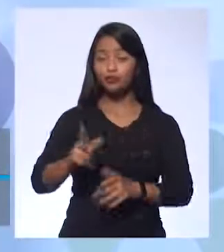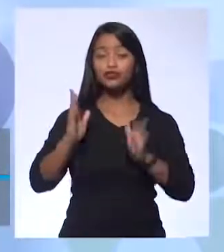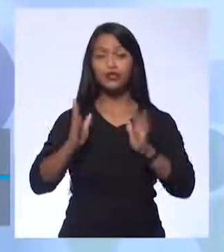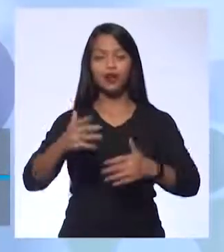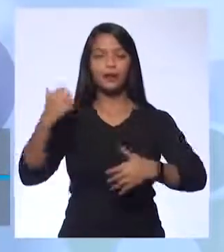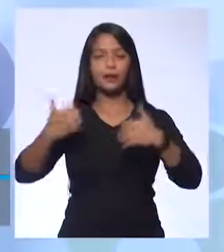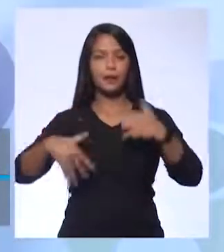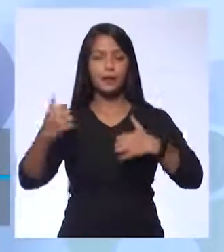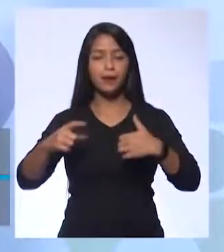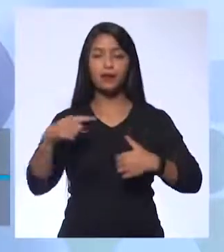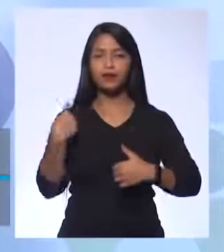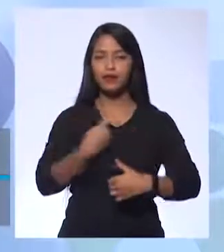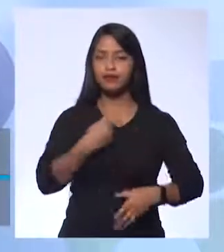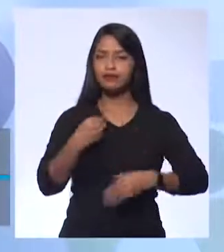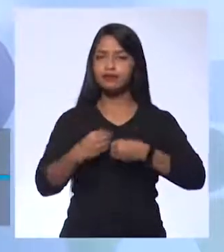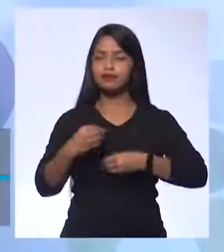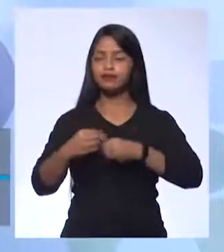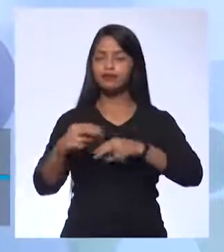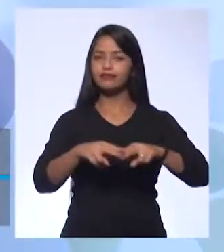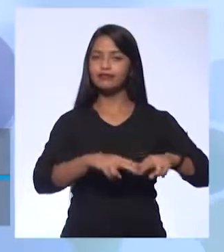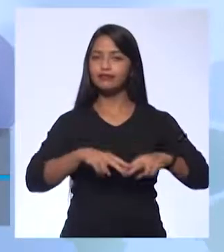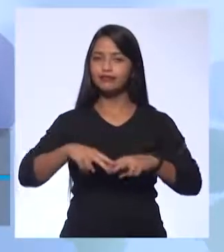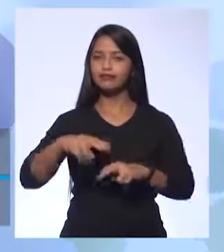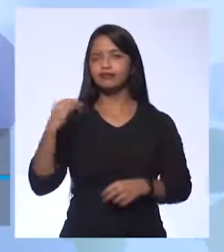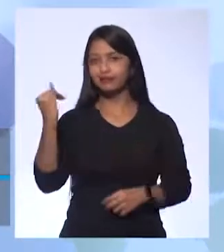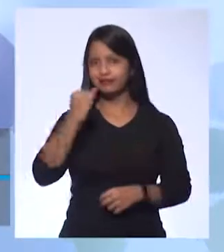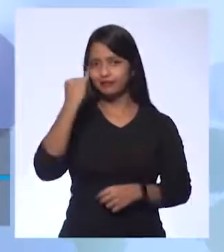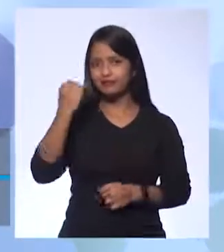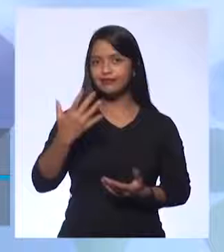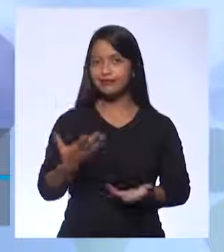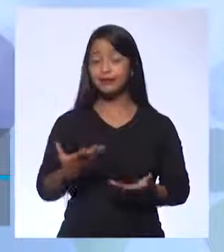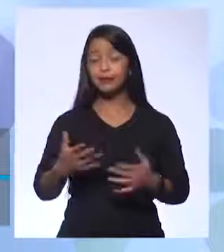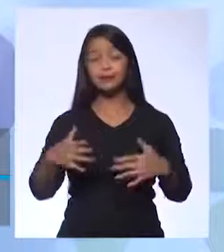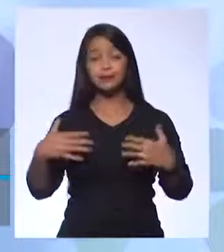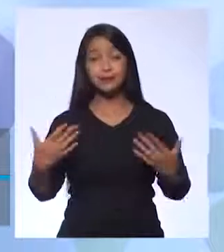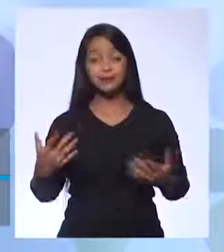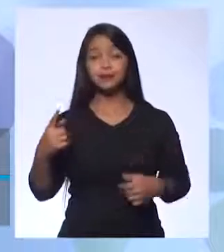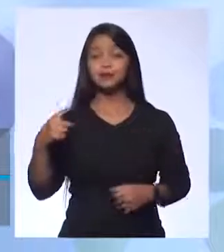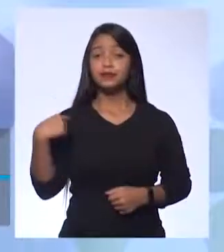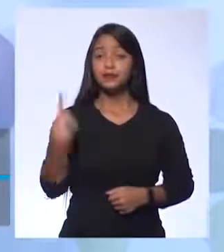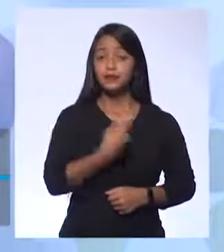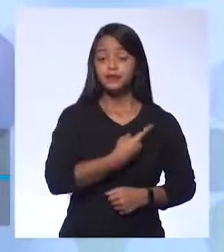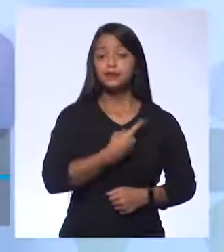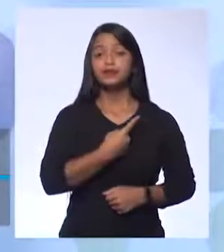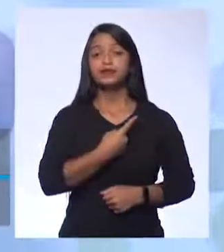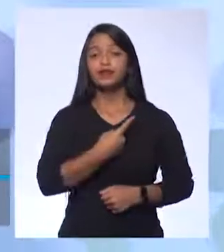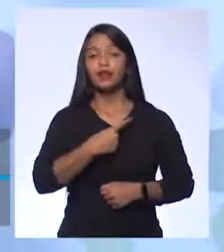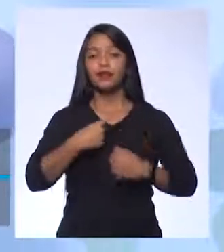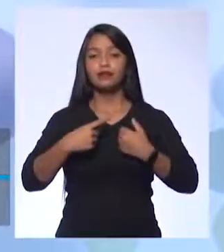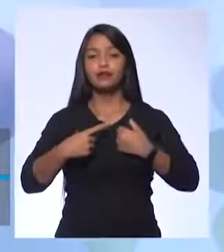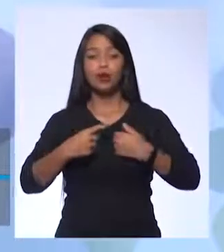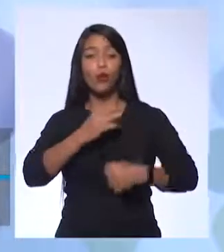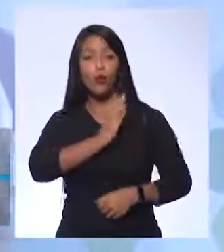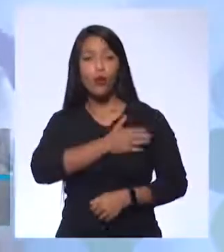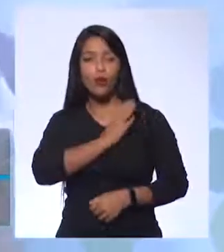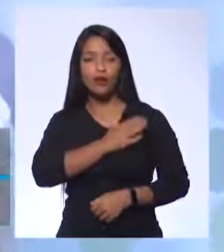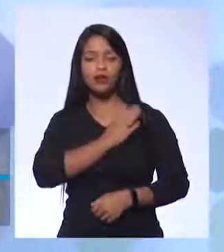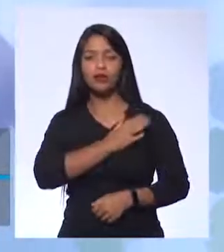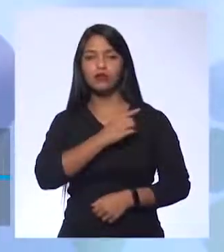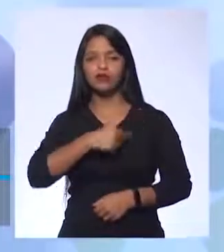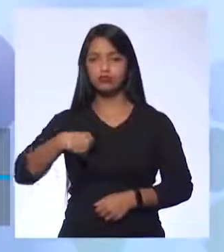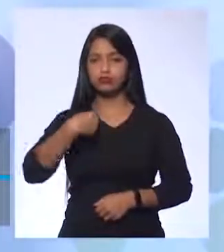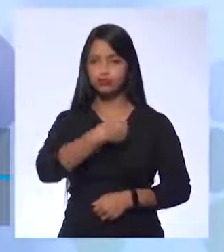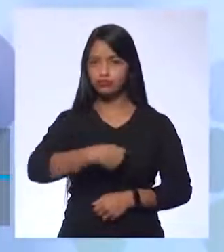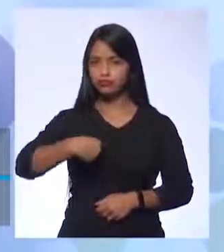bastante. Então, basicamente, o nosso sistema circulatório ou cardiovascular, ele está